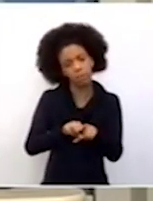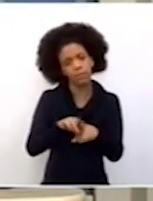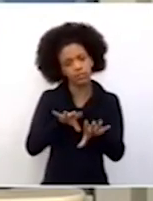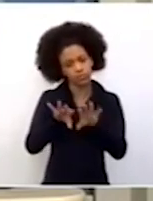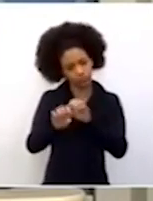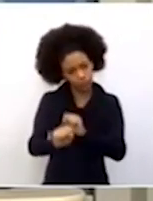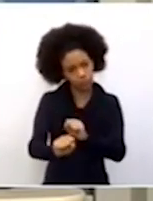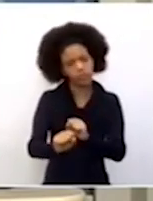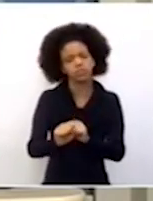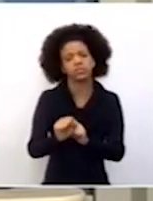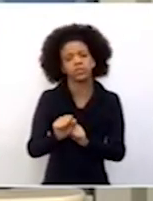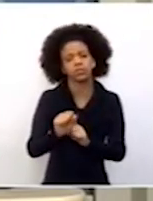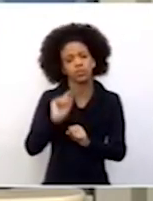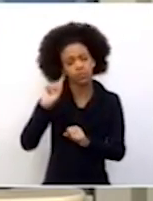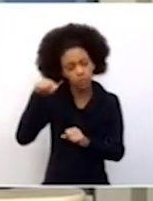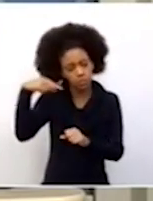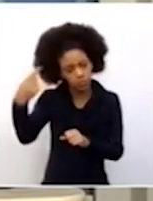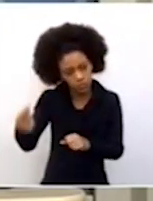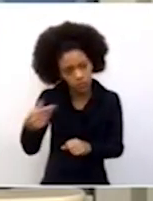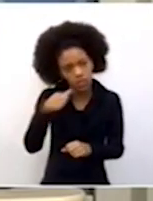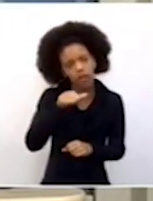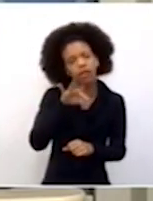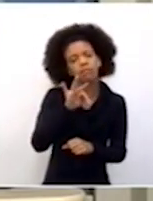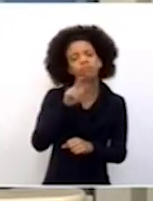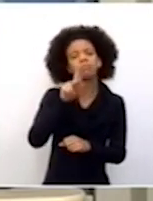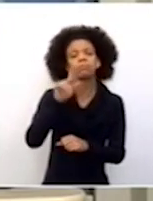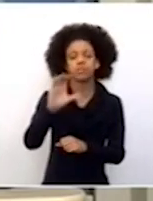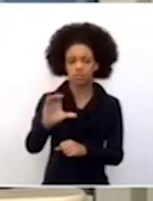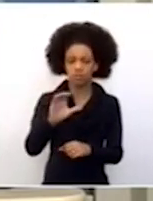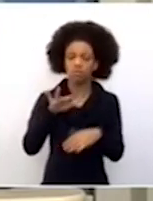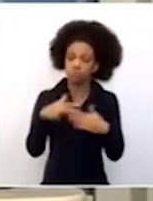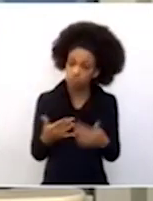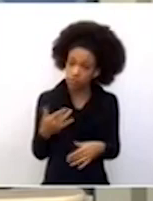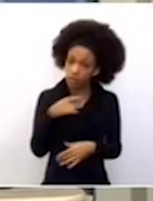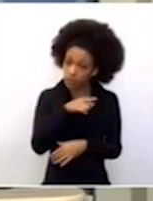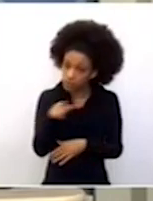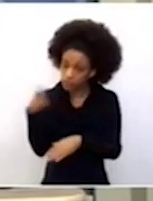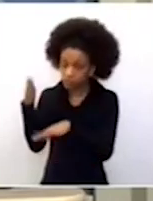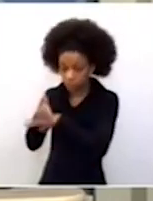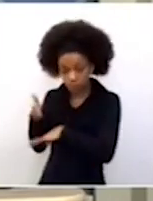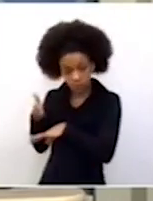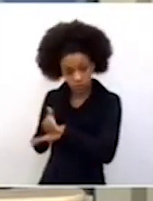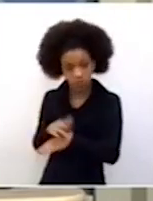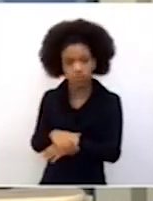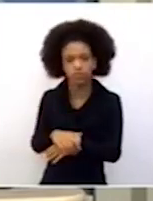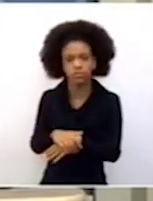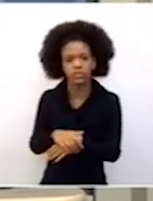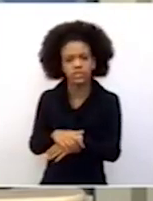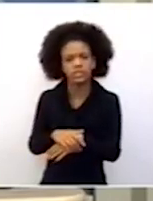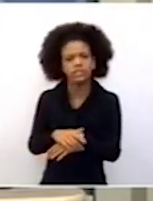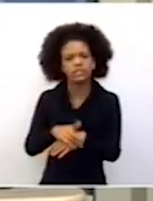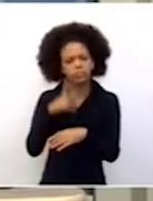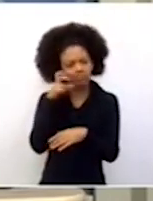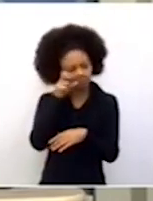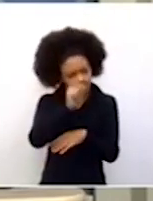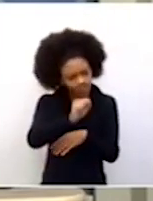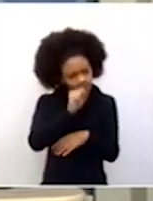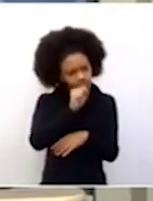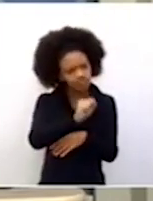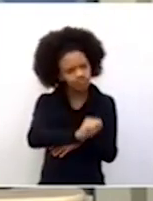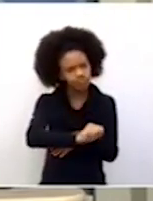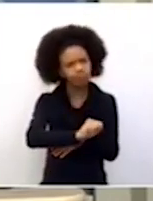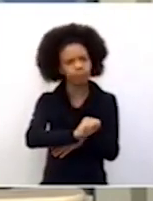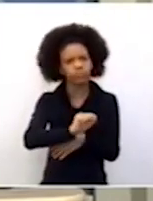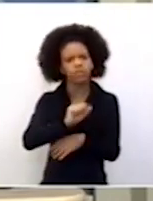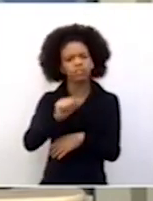formações continuadas e para os próximos ATPCs, tá? Então, gostaria que vocês participassem, assim, com bastante intensidade e